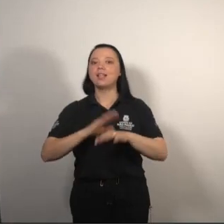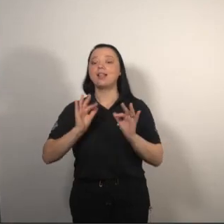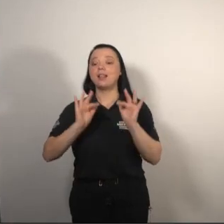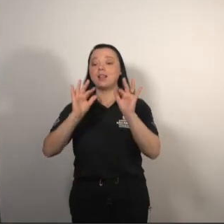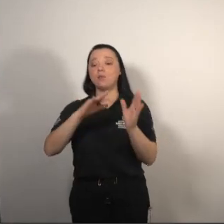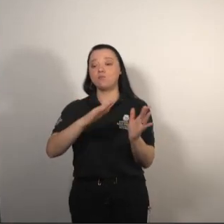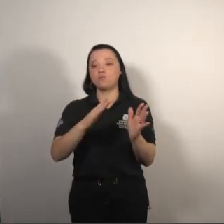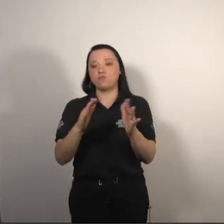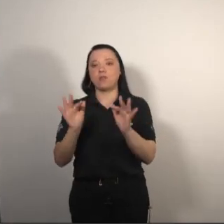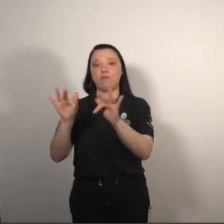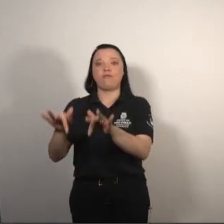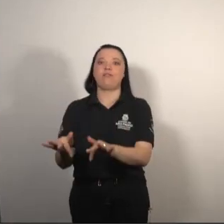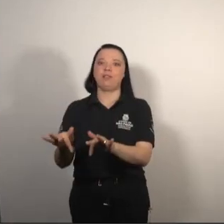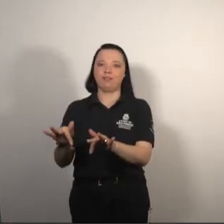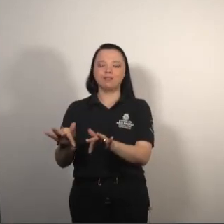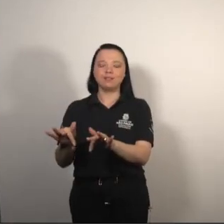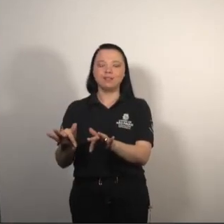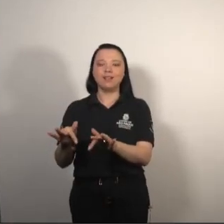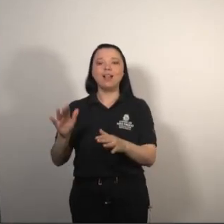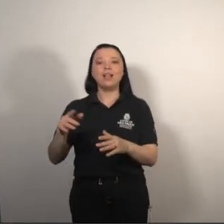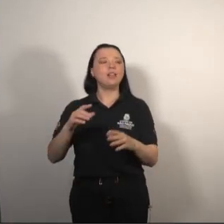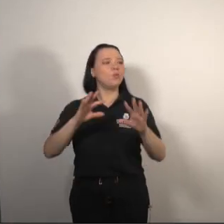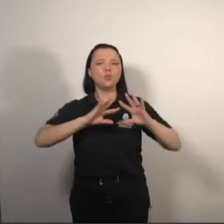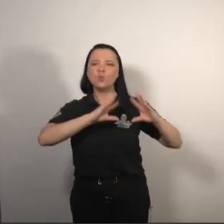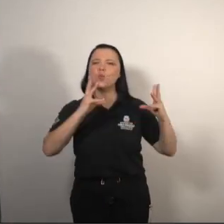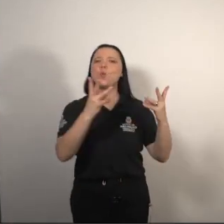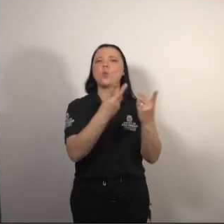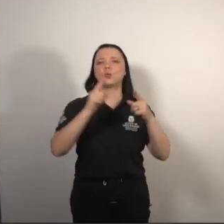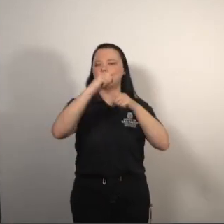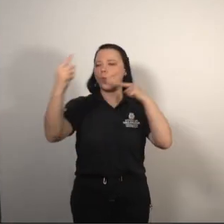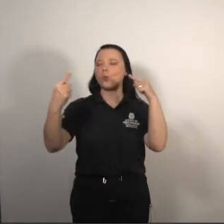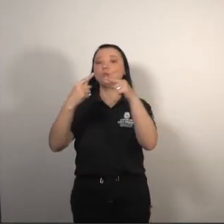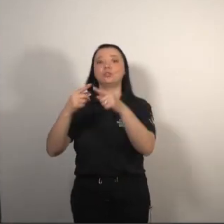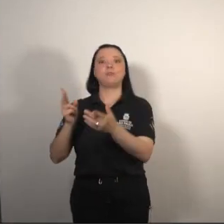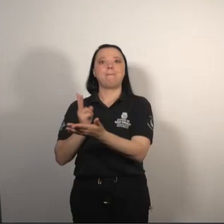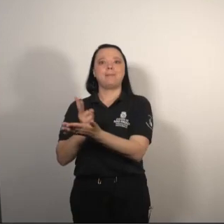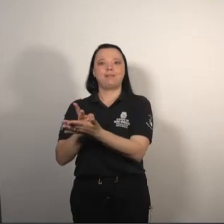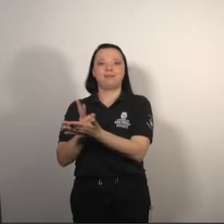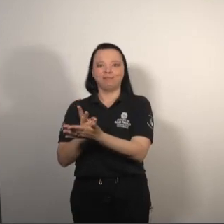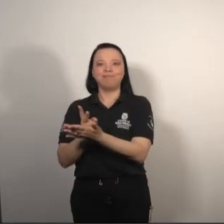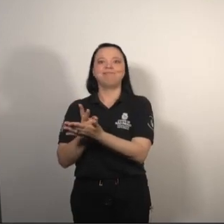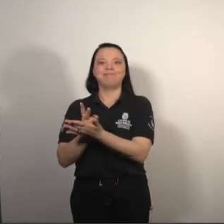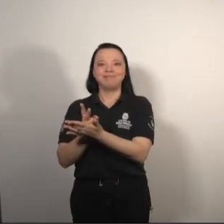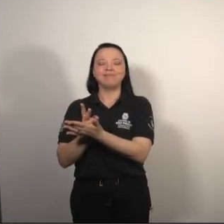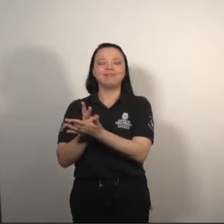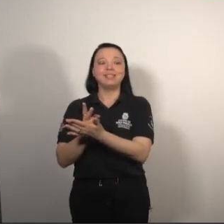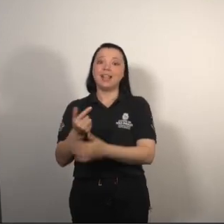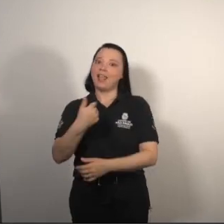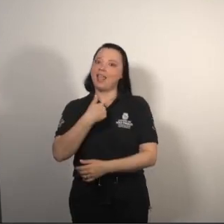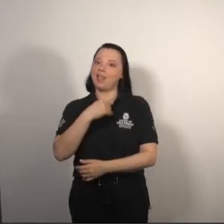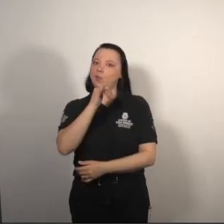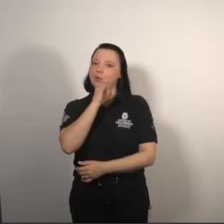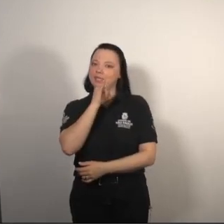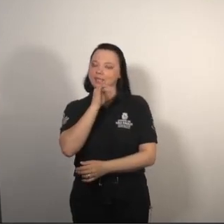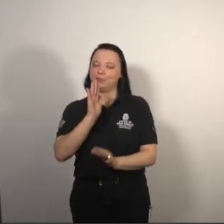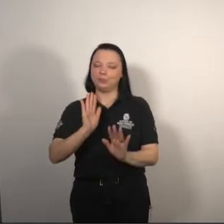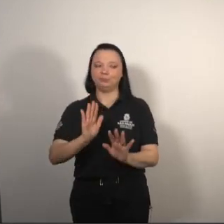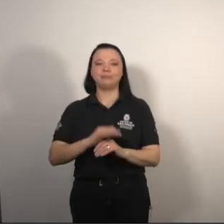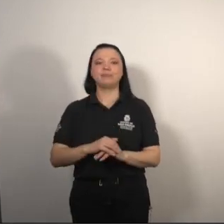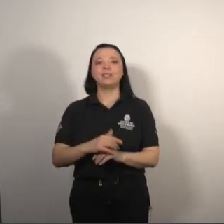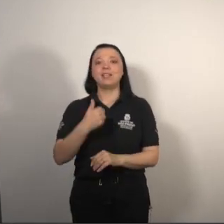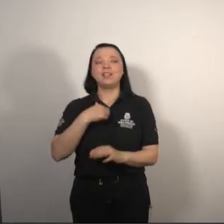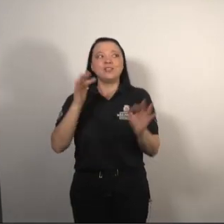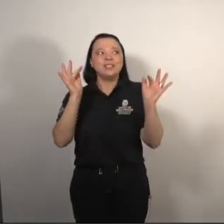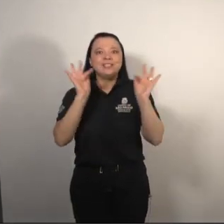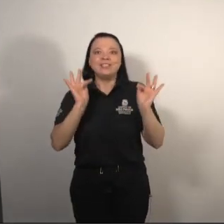terminar essa tensão. E acho que todo mundo com o mesmo objetivo, de querer fazer com que a cidade ande, né? Eu, por exemplo, com esse anúncio aqui, eu estou muito feliz,